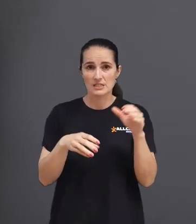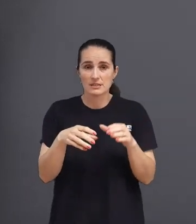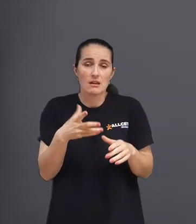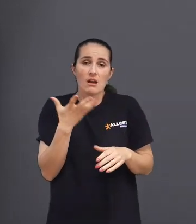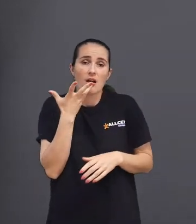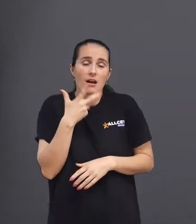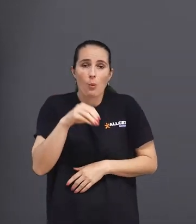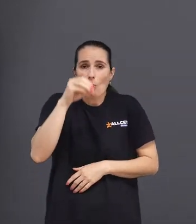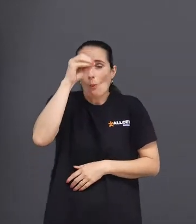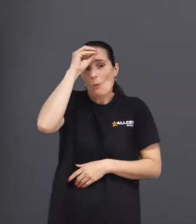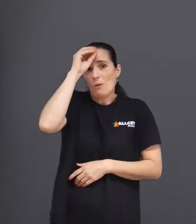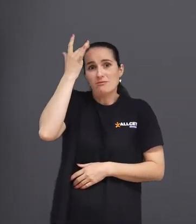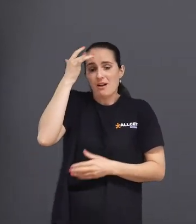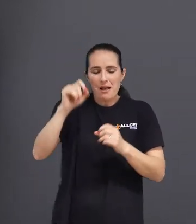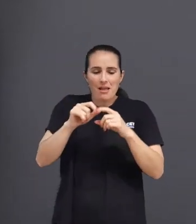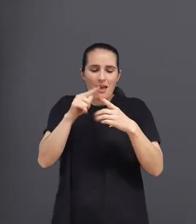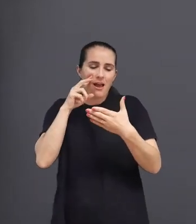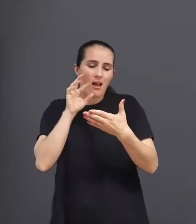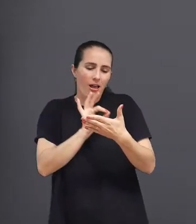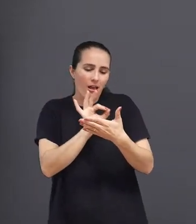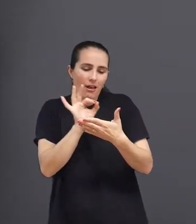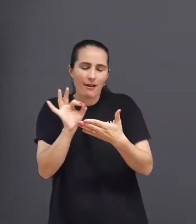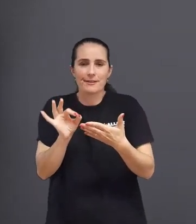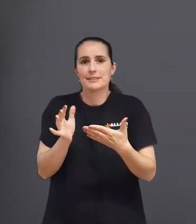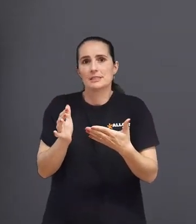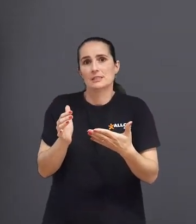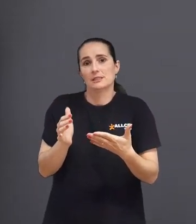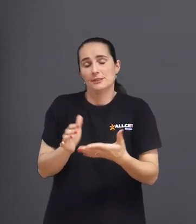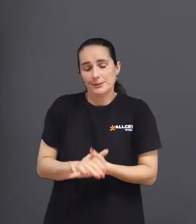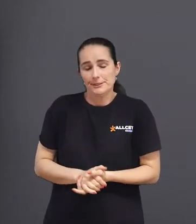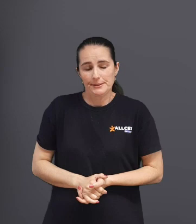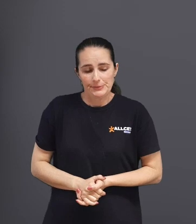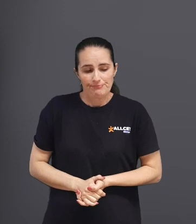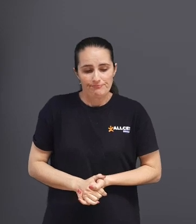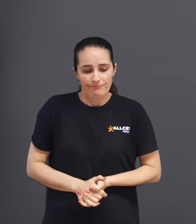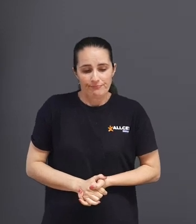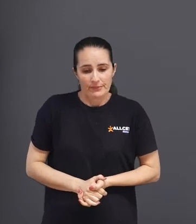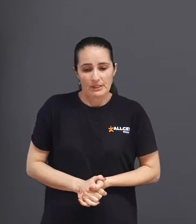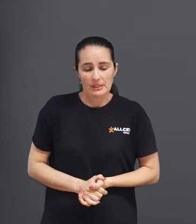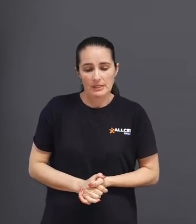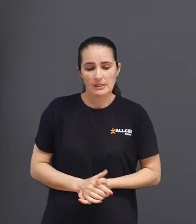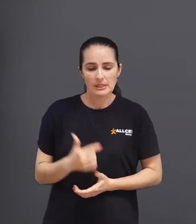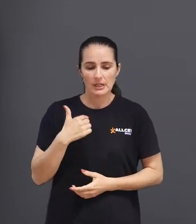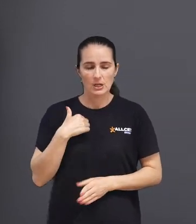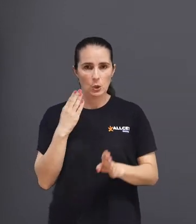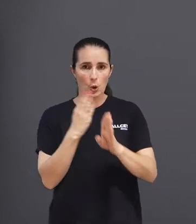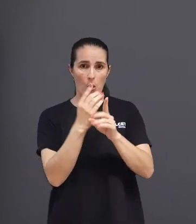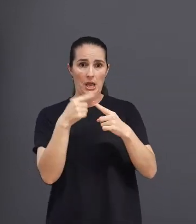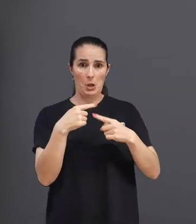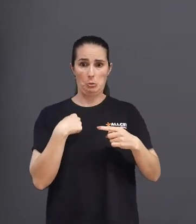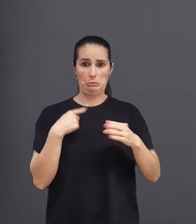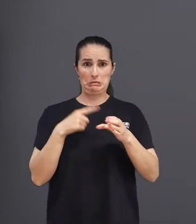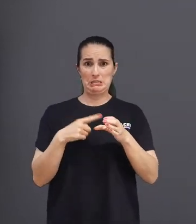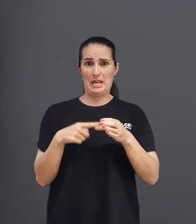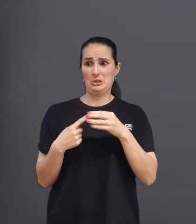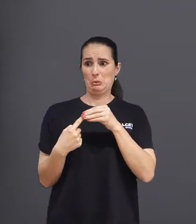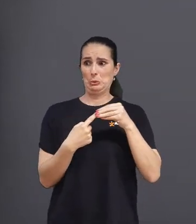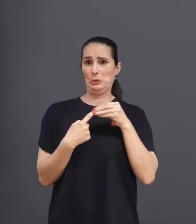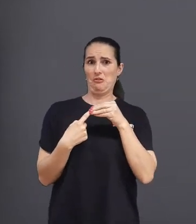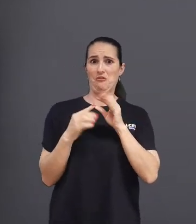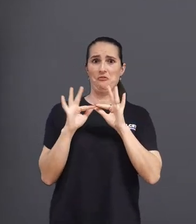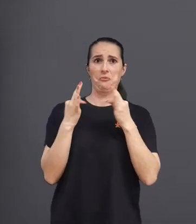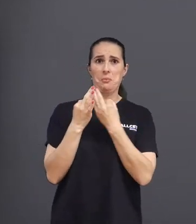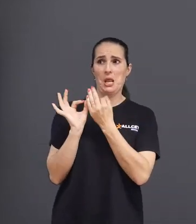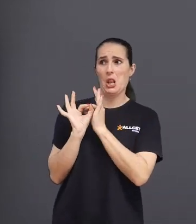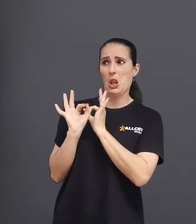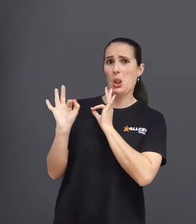deixar, que ele jurou que não ia fazer mais e que ele ia